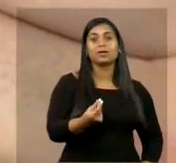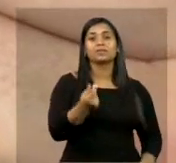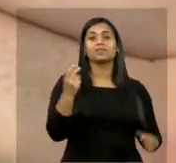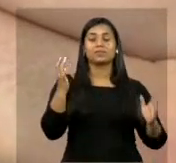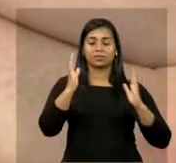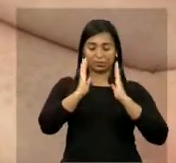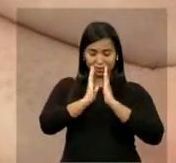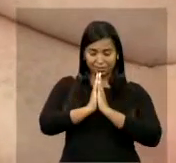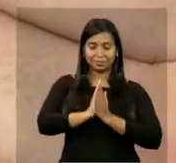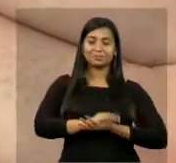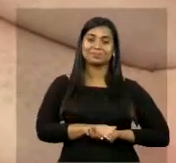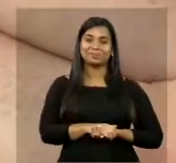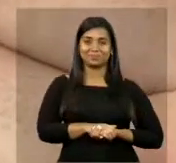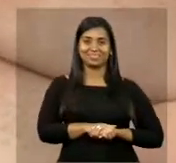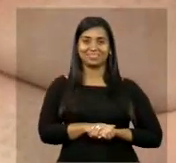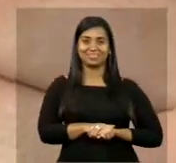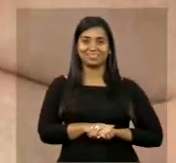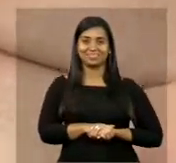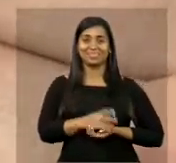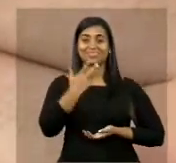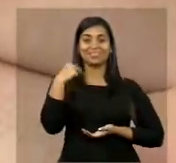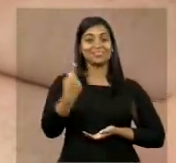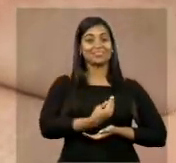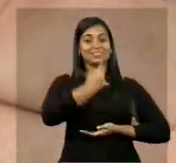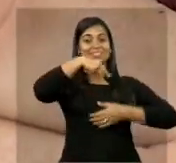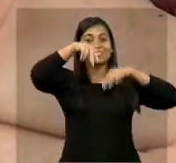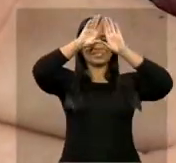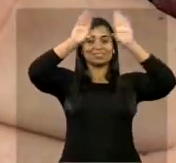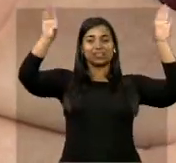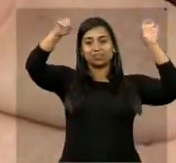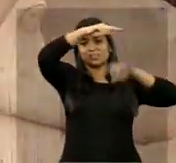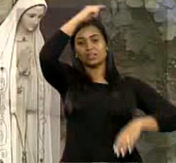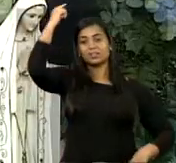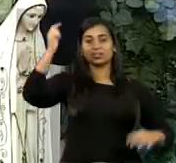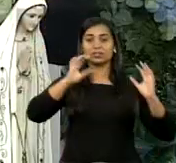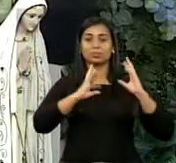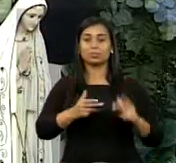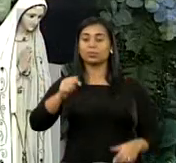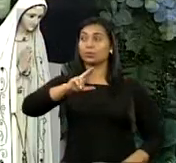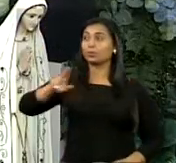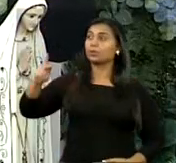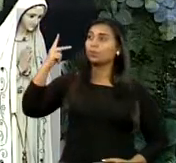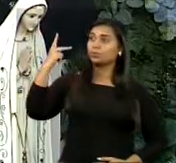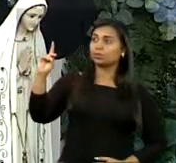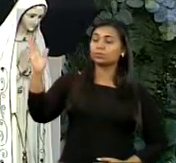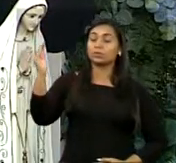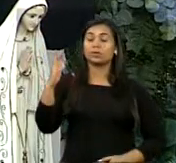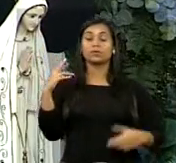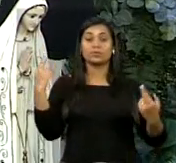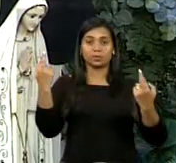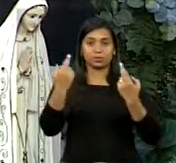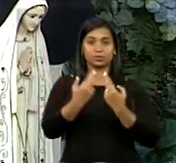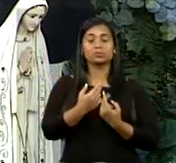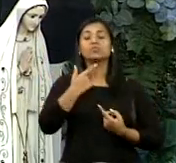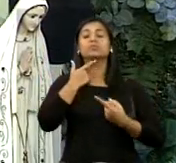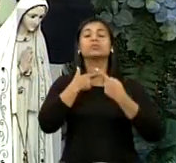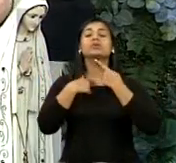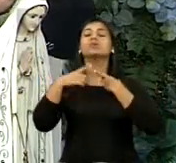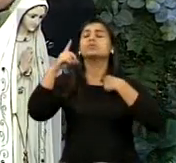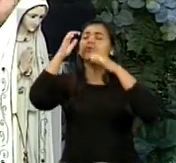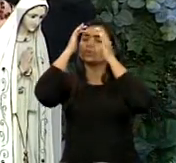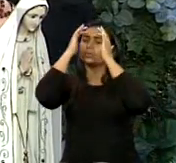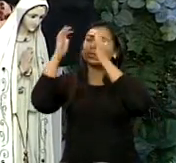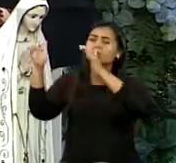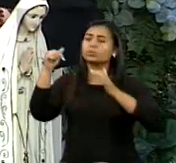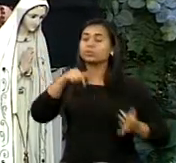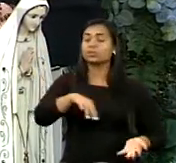da carne, na vida eterna. Amém. Pai nosso que estais nos céus, santificado seja o vosso nome. Venha a nós o vosso